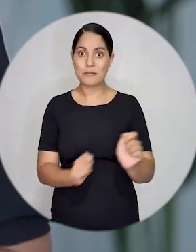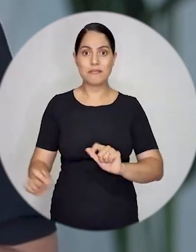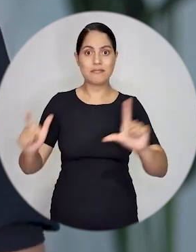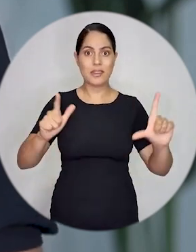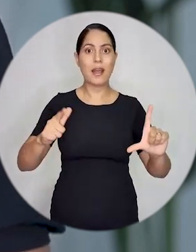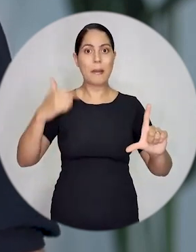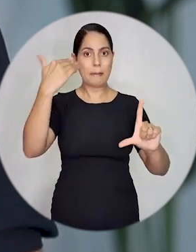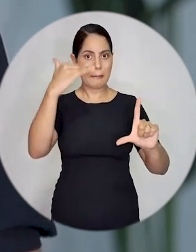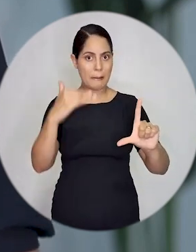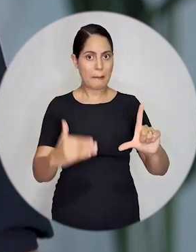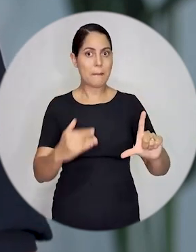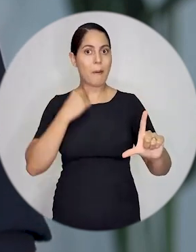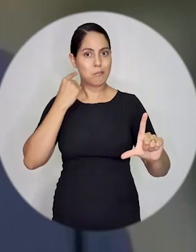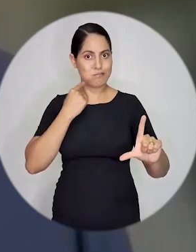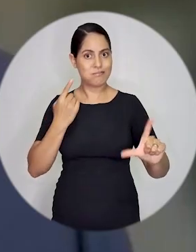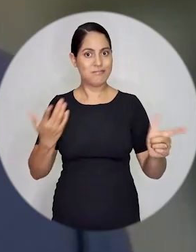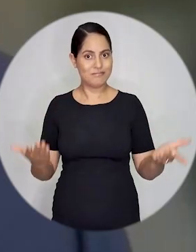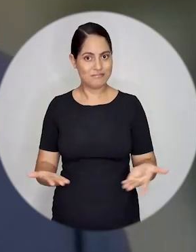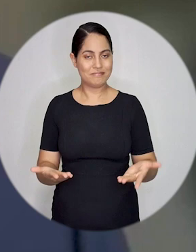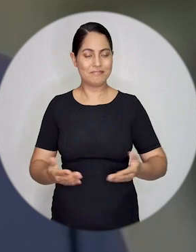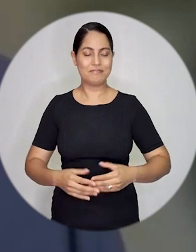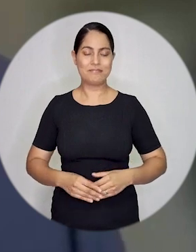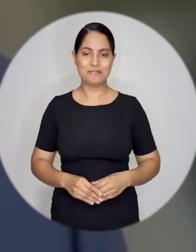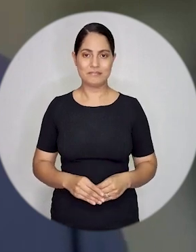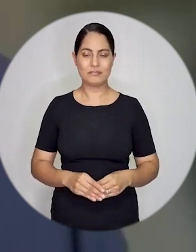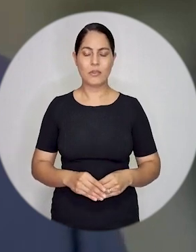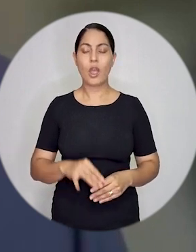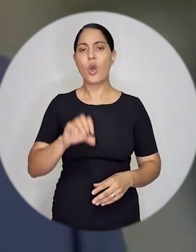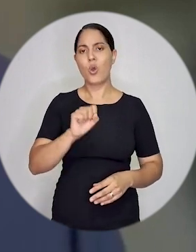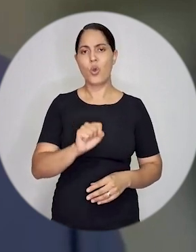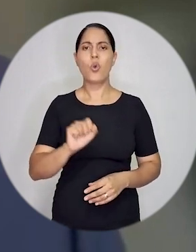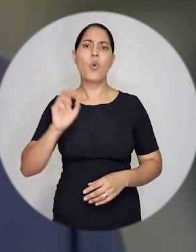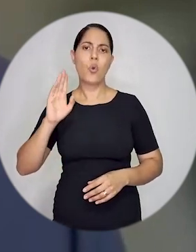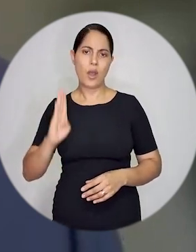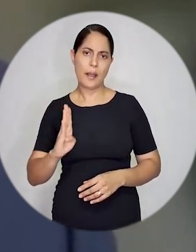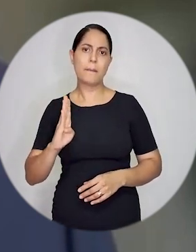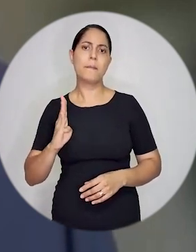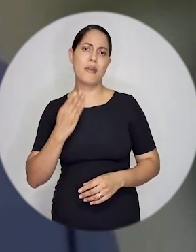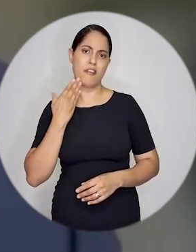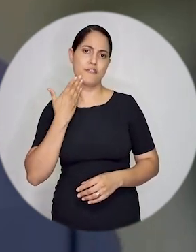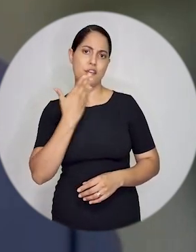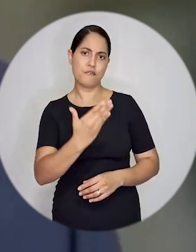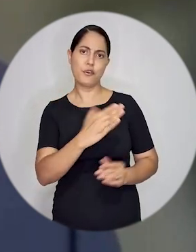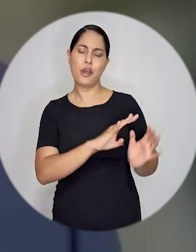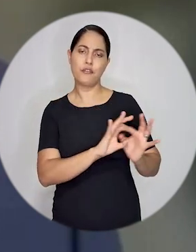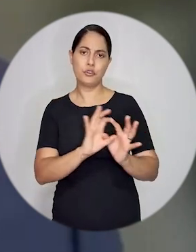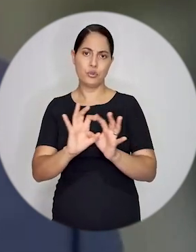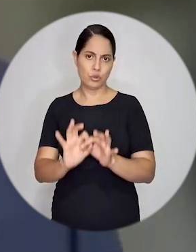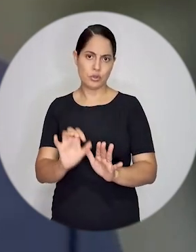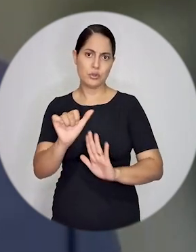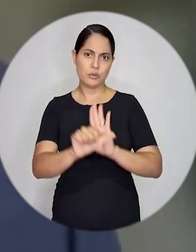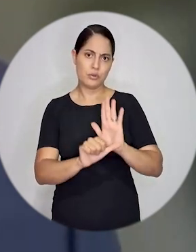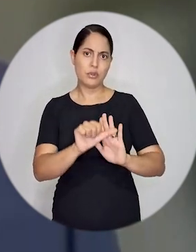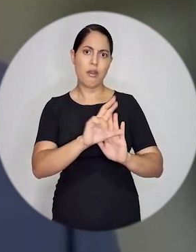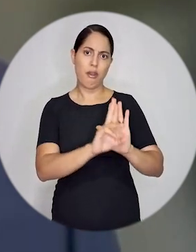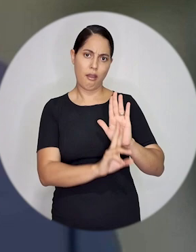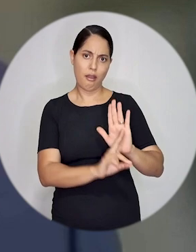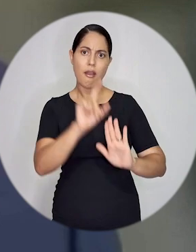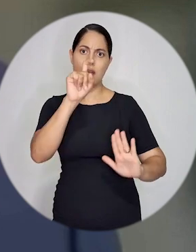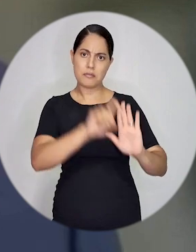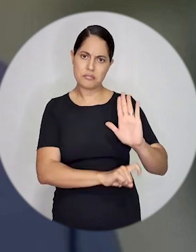quadro Advocacia em Pauta. A OAB tem uma posição pública favorável à reforma